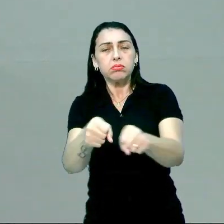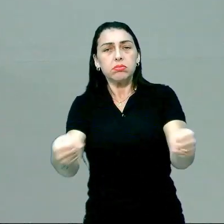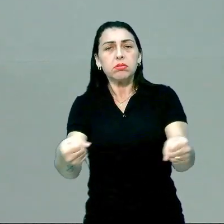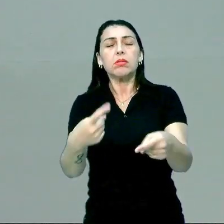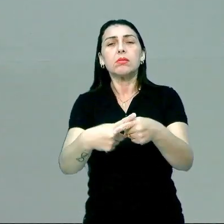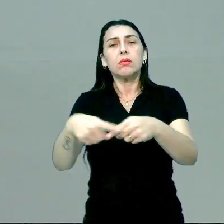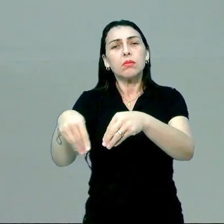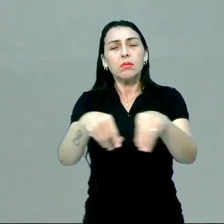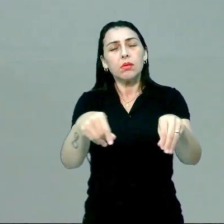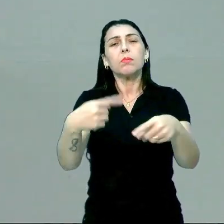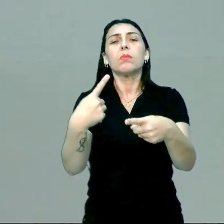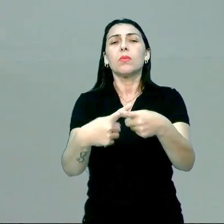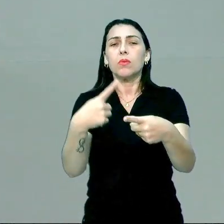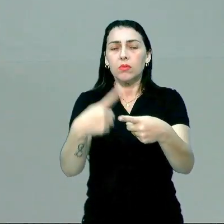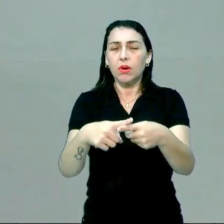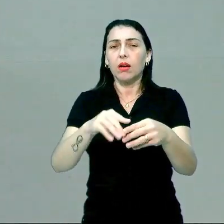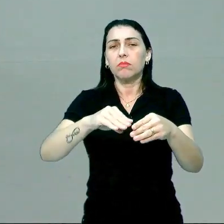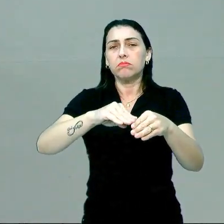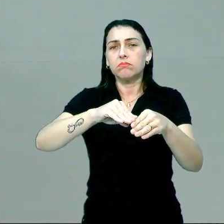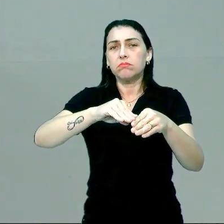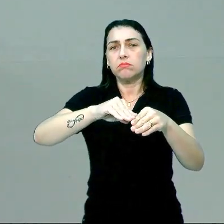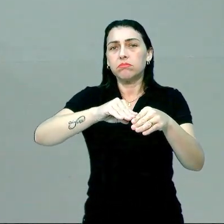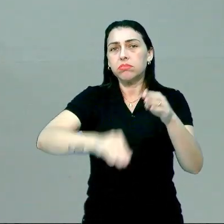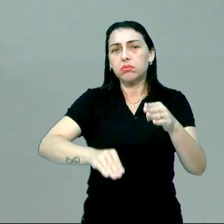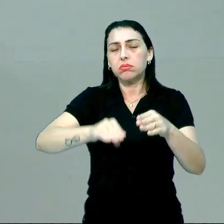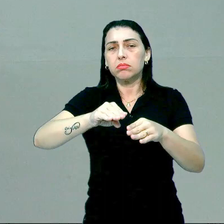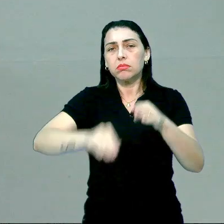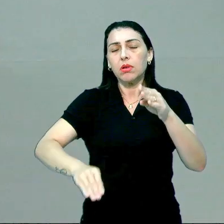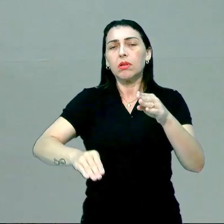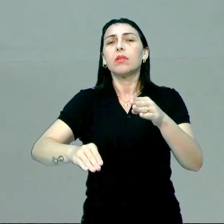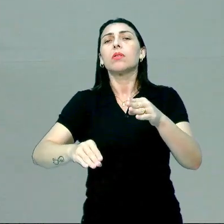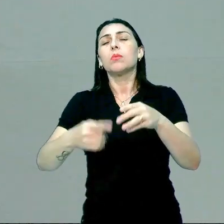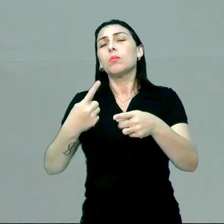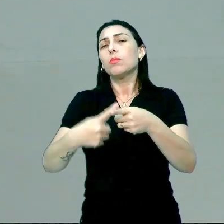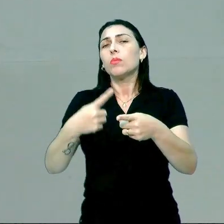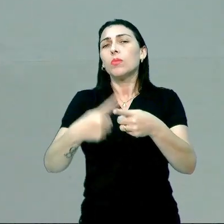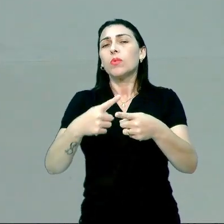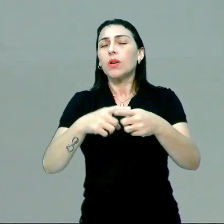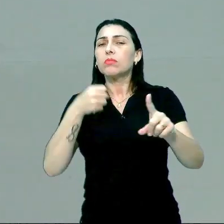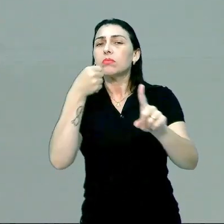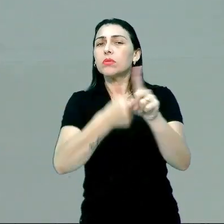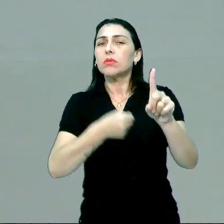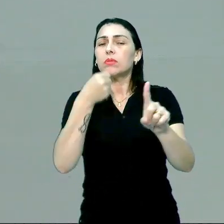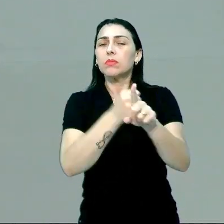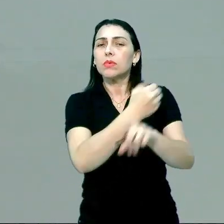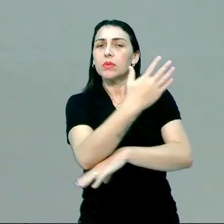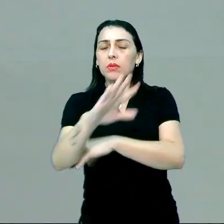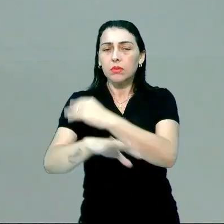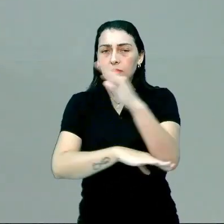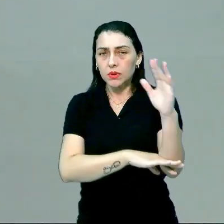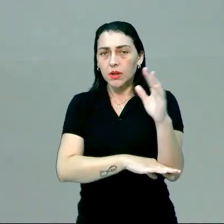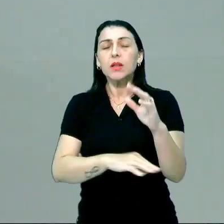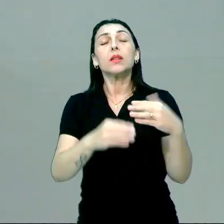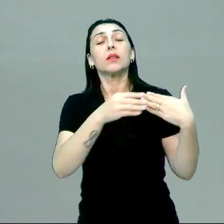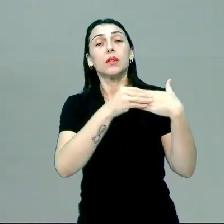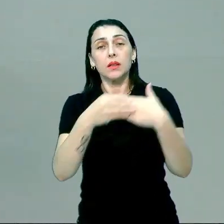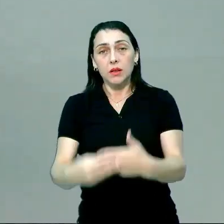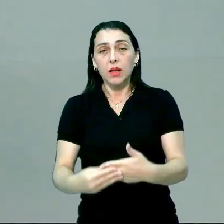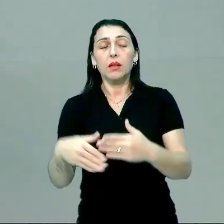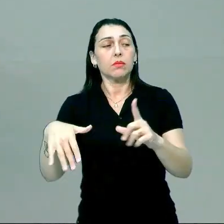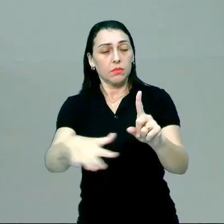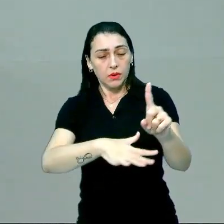justamente por causa da degradação do solo, justamente causados por esses impactos ambientais. E que traz